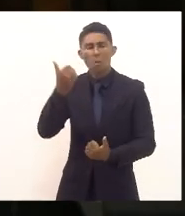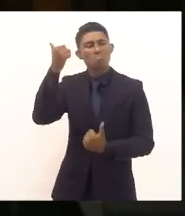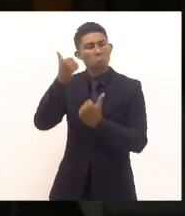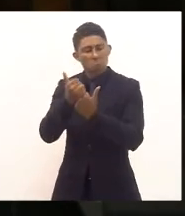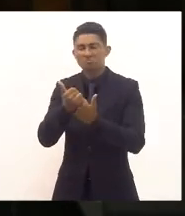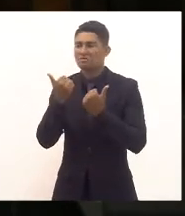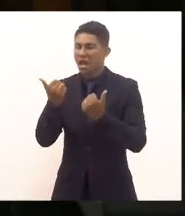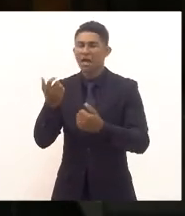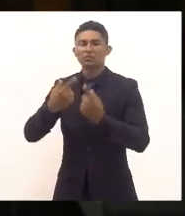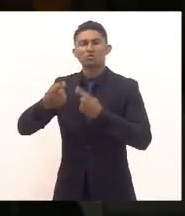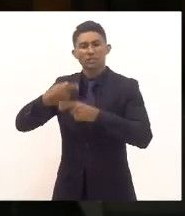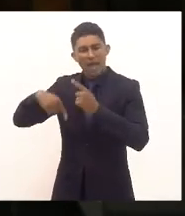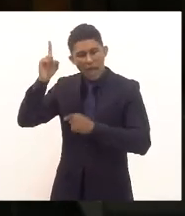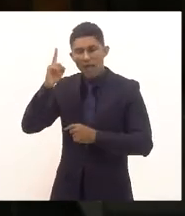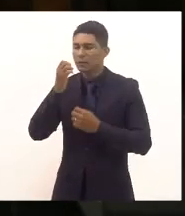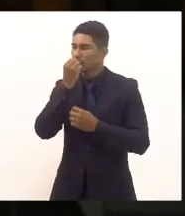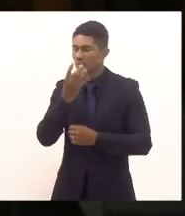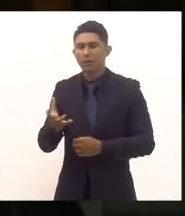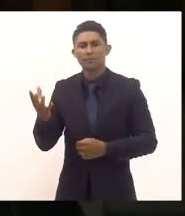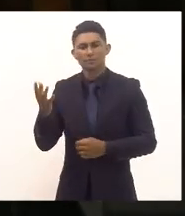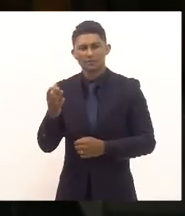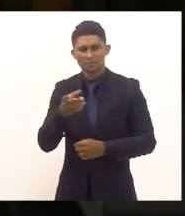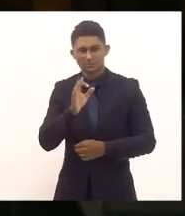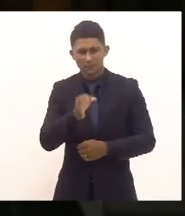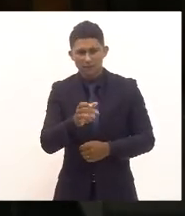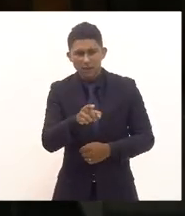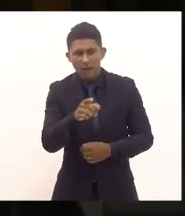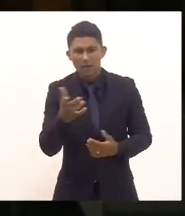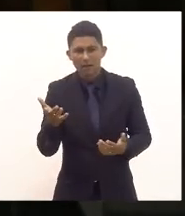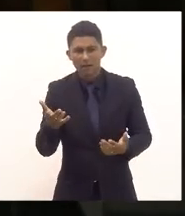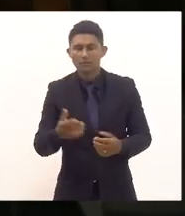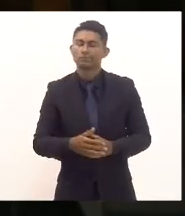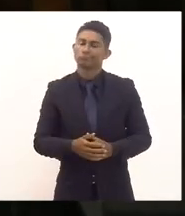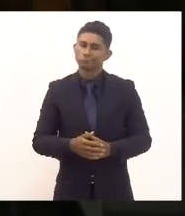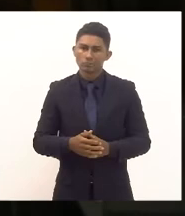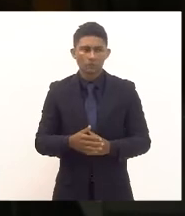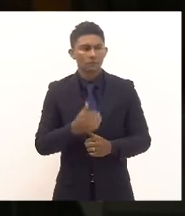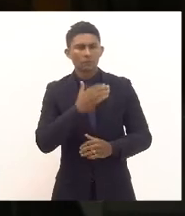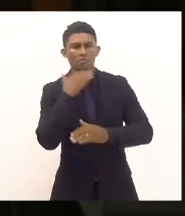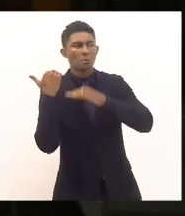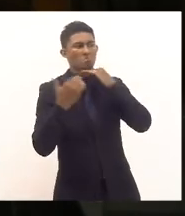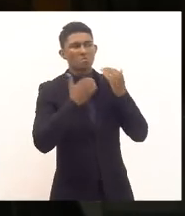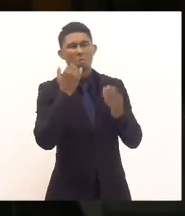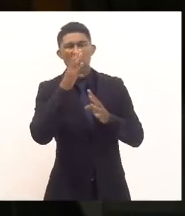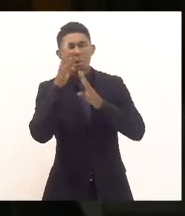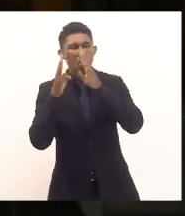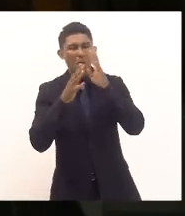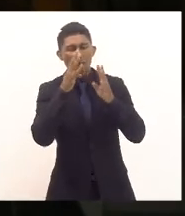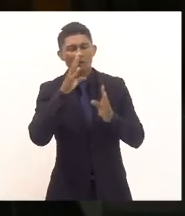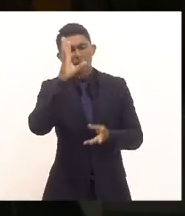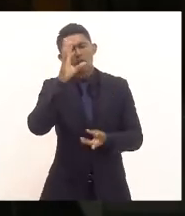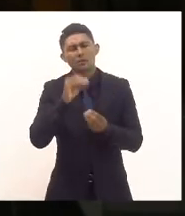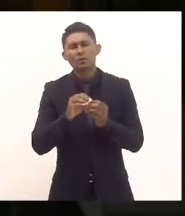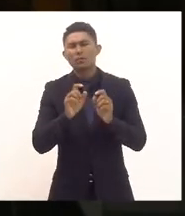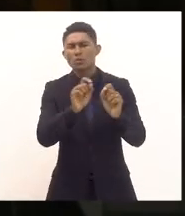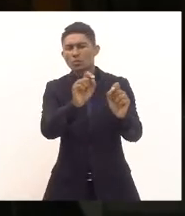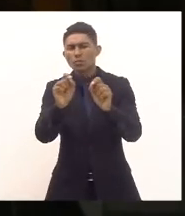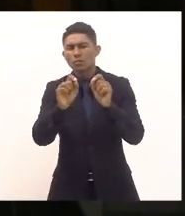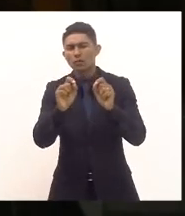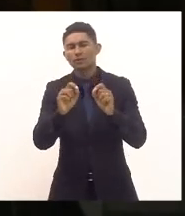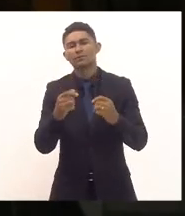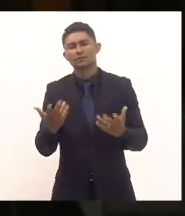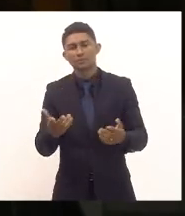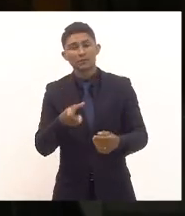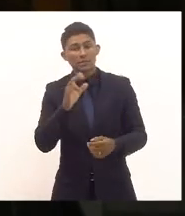a operação foi um sucesso e já cima é quando a um conjunto